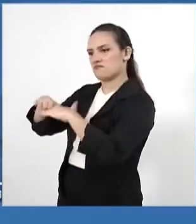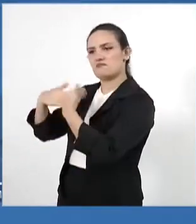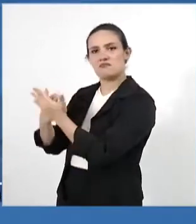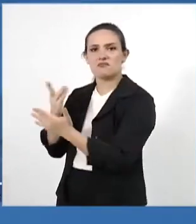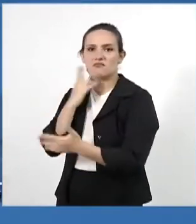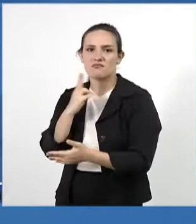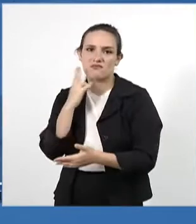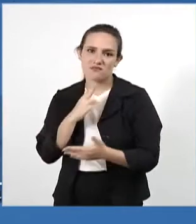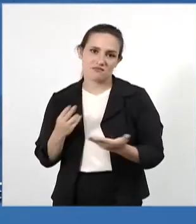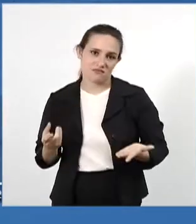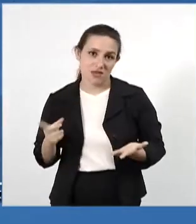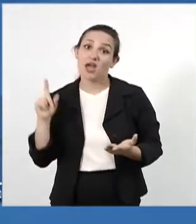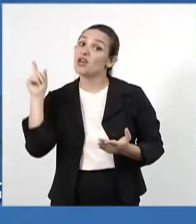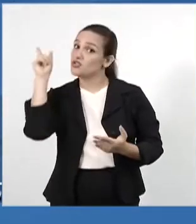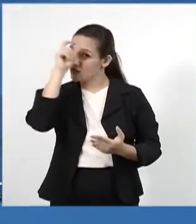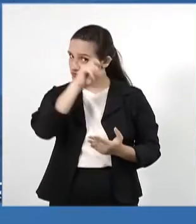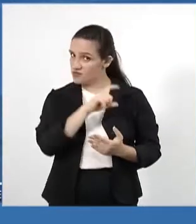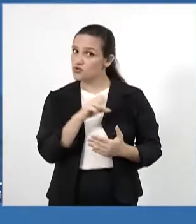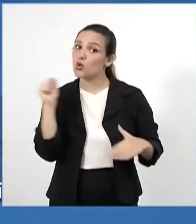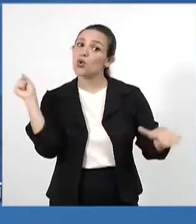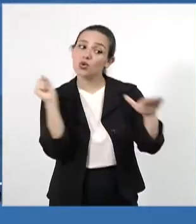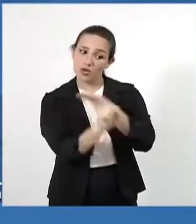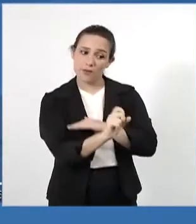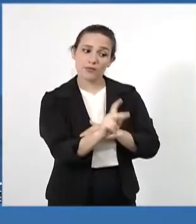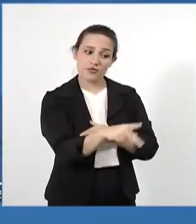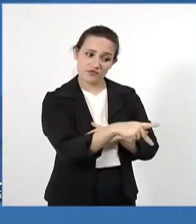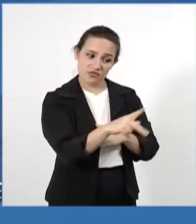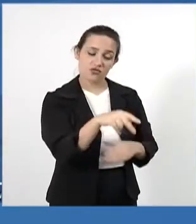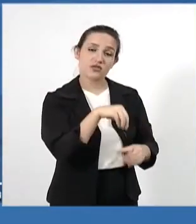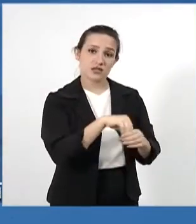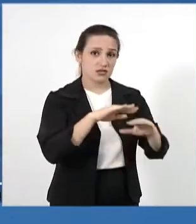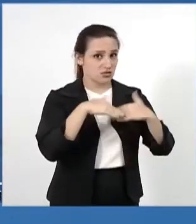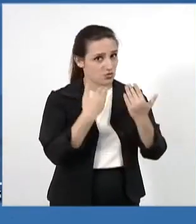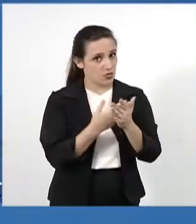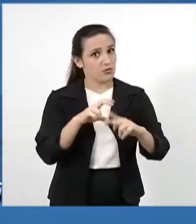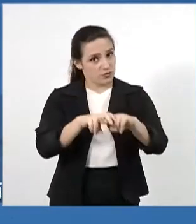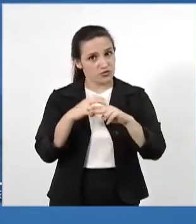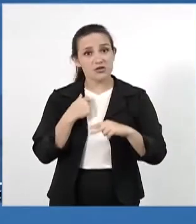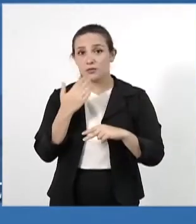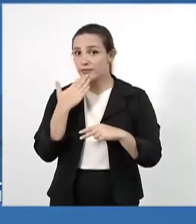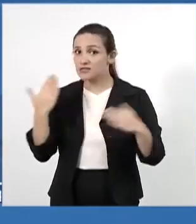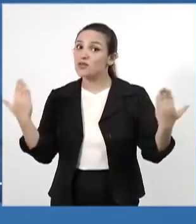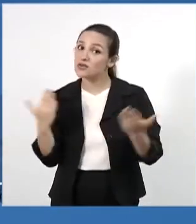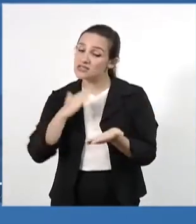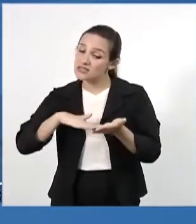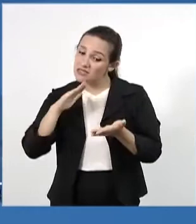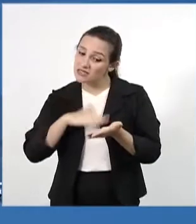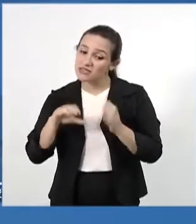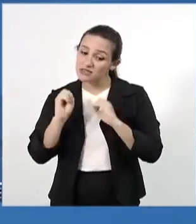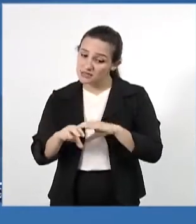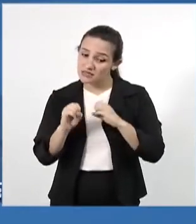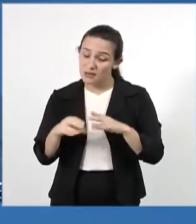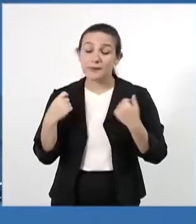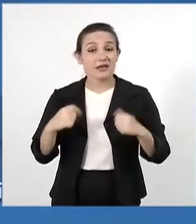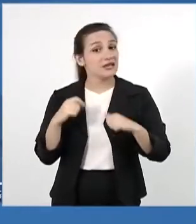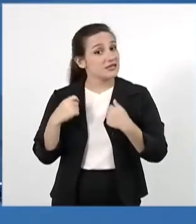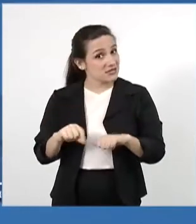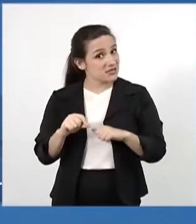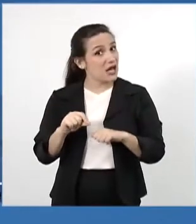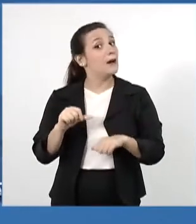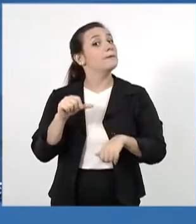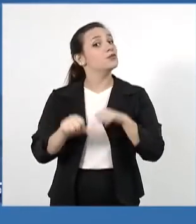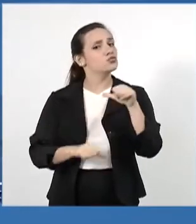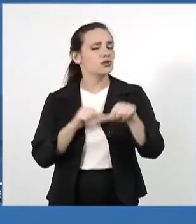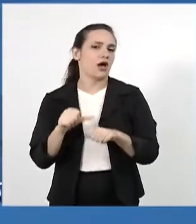a lotação desses profissionais e precisamos que a Secretaria de Educação ela abra uma exceção para